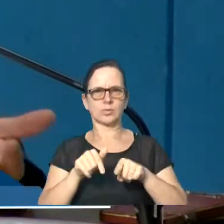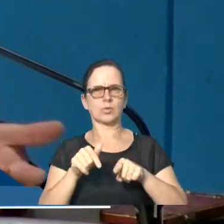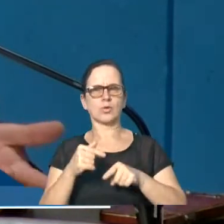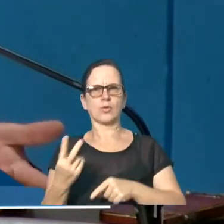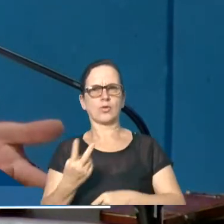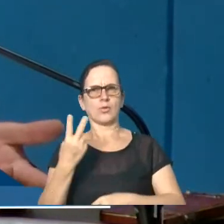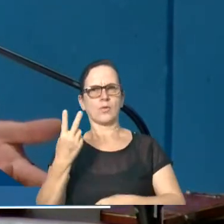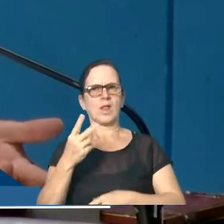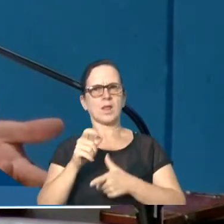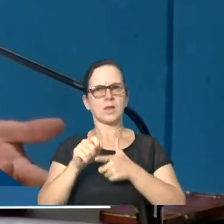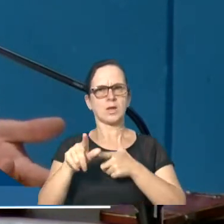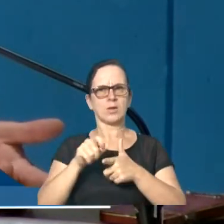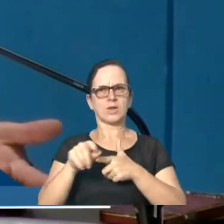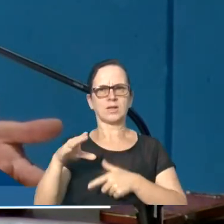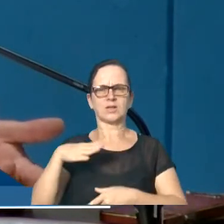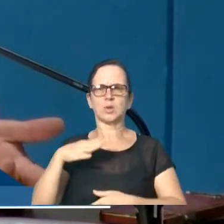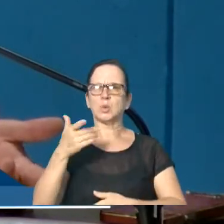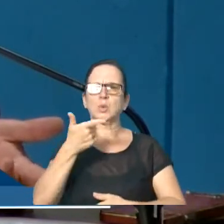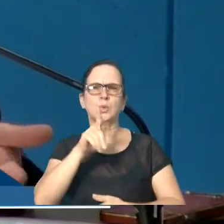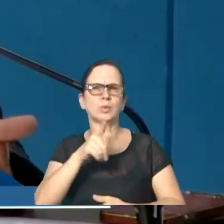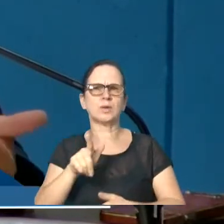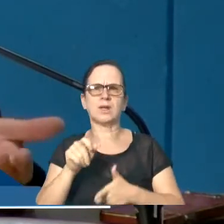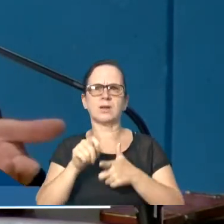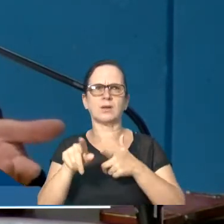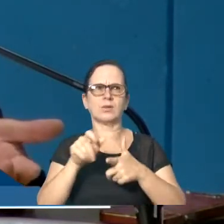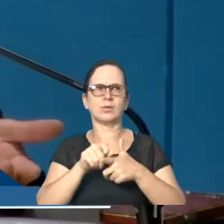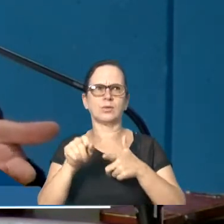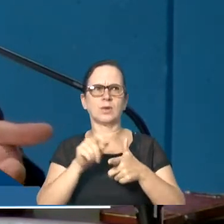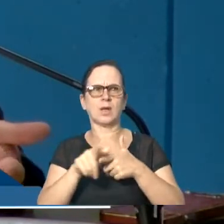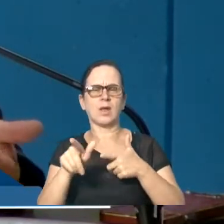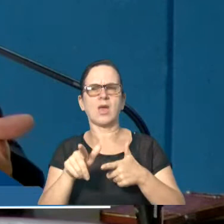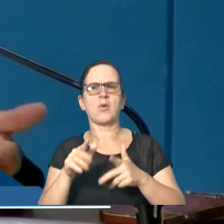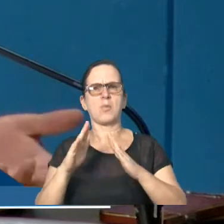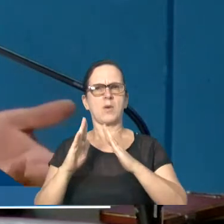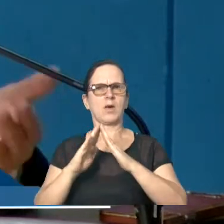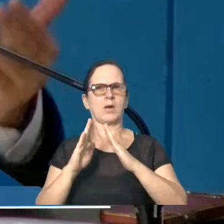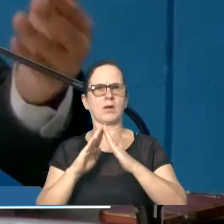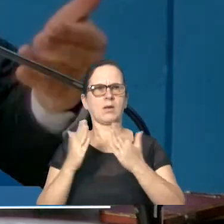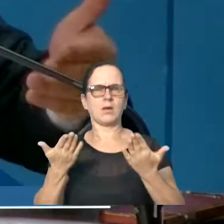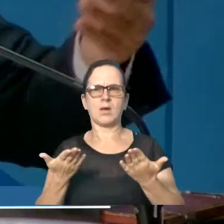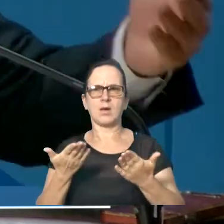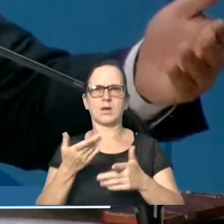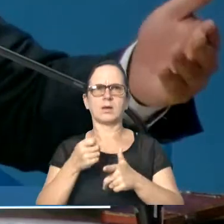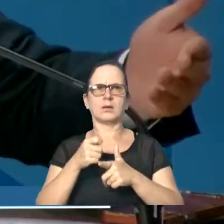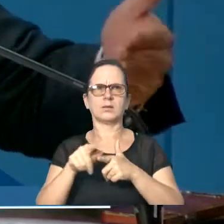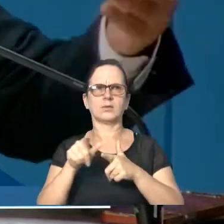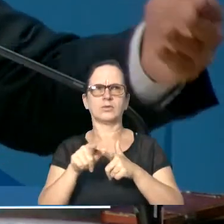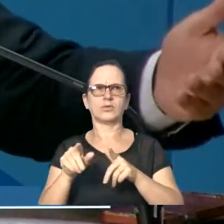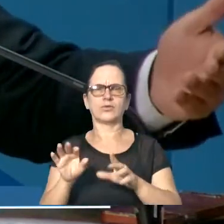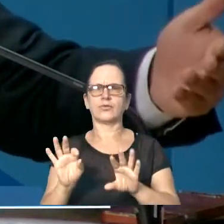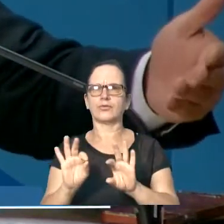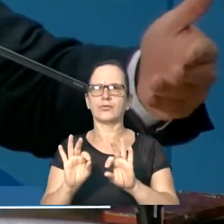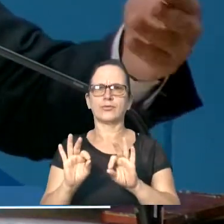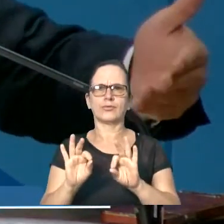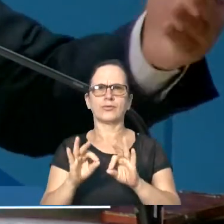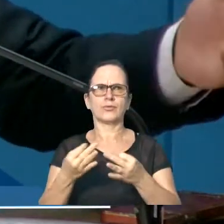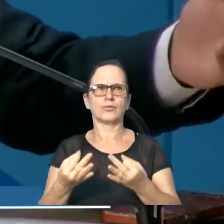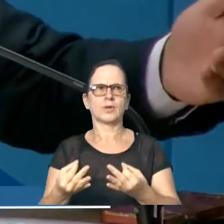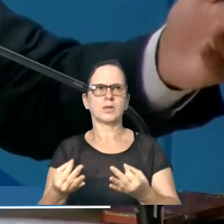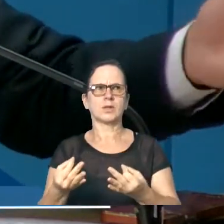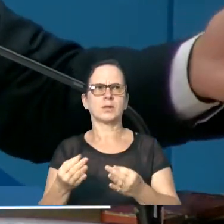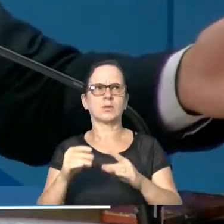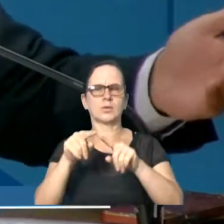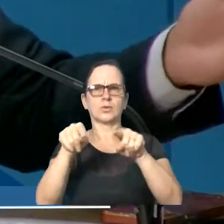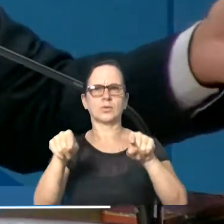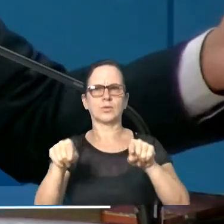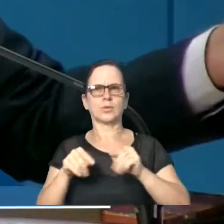dos aluguéis da cidade. Porque não existe nenhum lugar da cidade que alugue uma casa, ou sequer em áreas favelizadas de comunidade, um barraco por